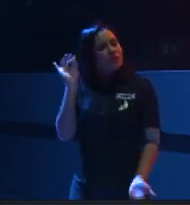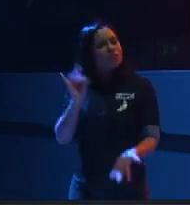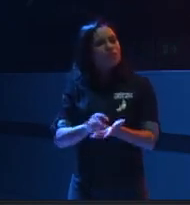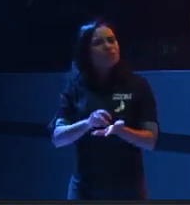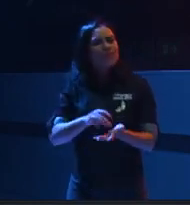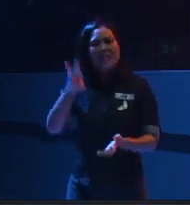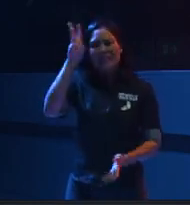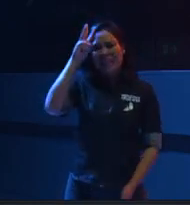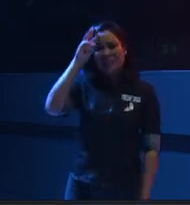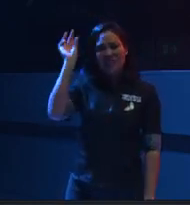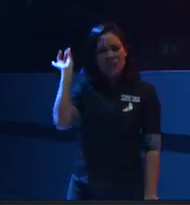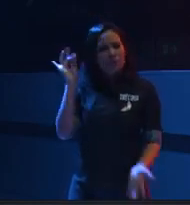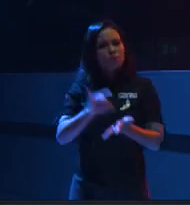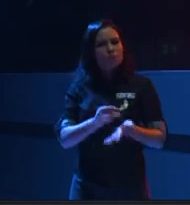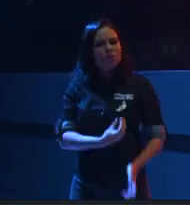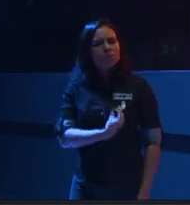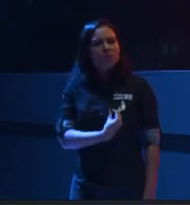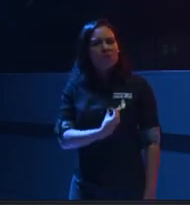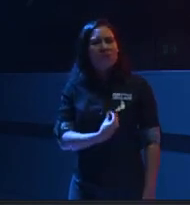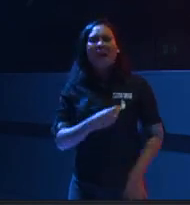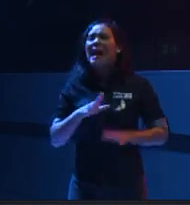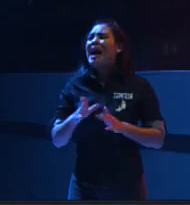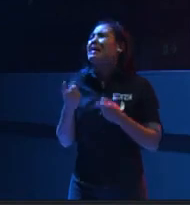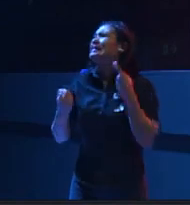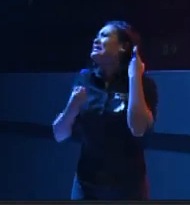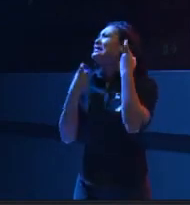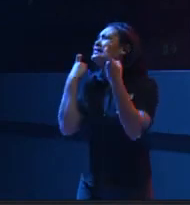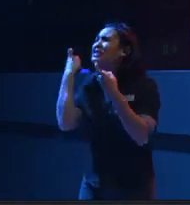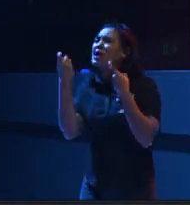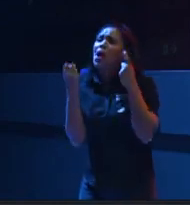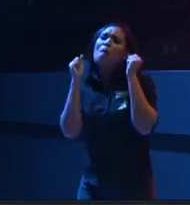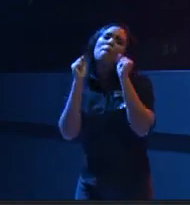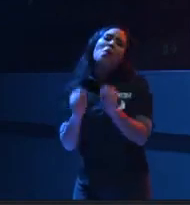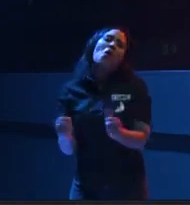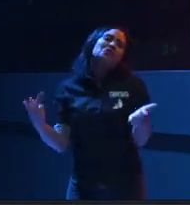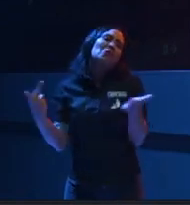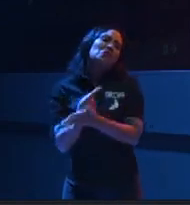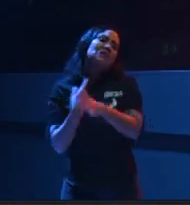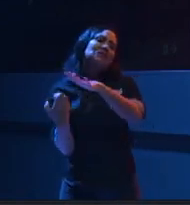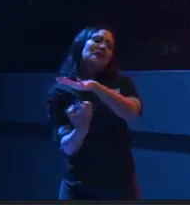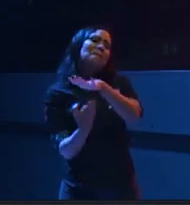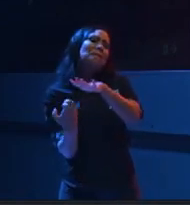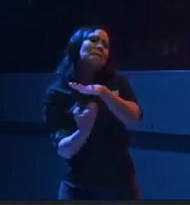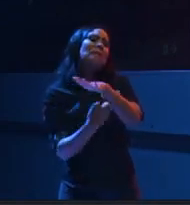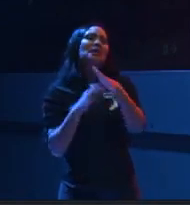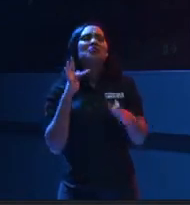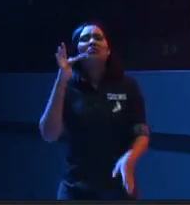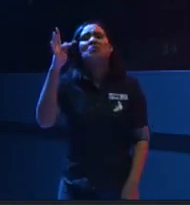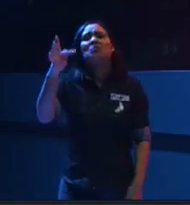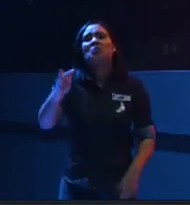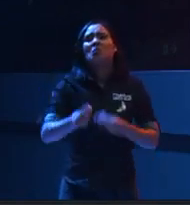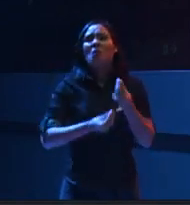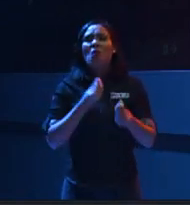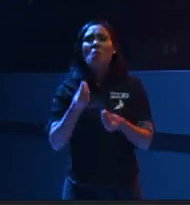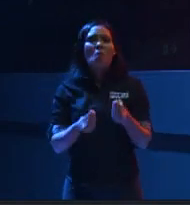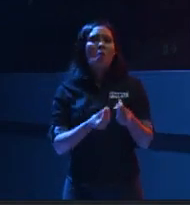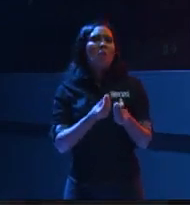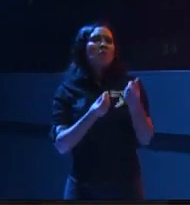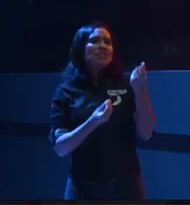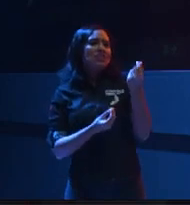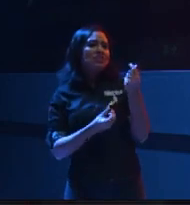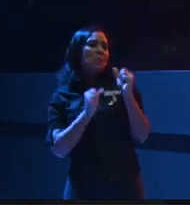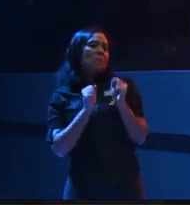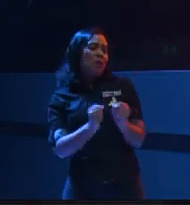sofrendo desesperado porque pode acontecer isso com a minha empresa pode acontecer isso com meu dinheiro pode